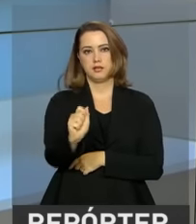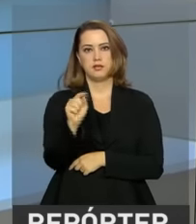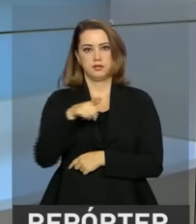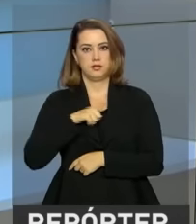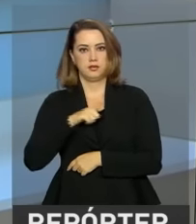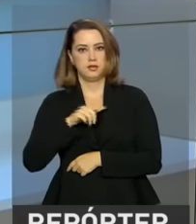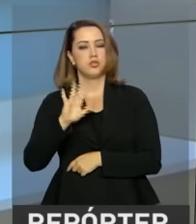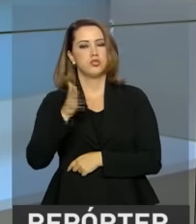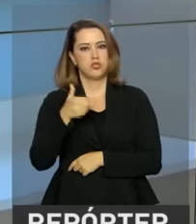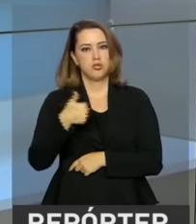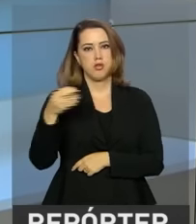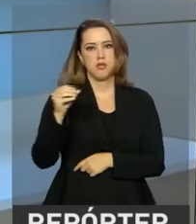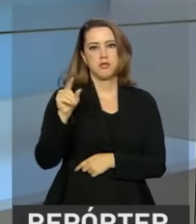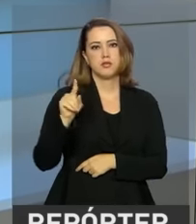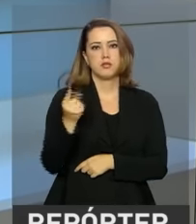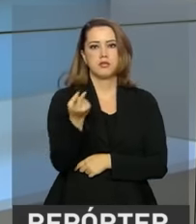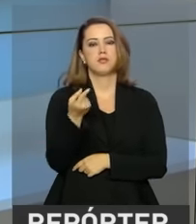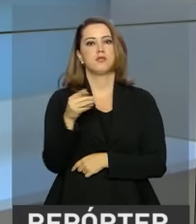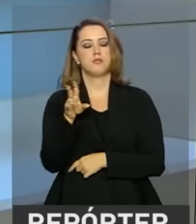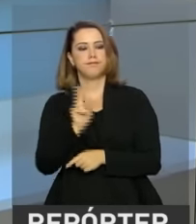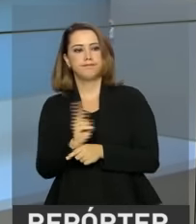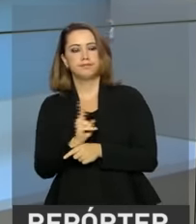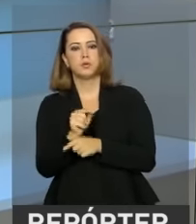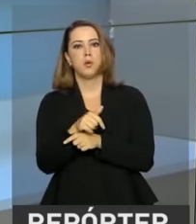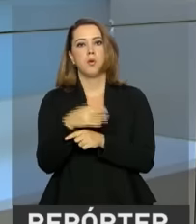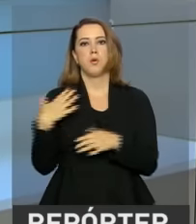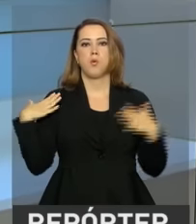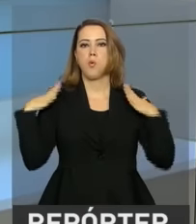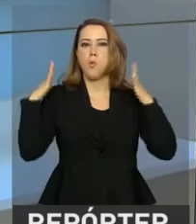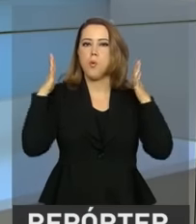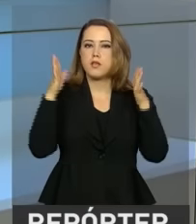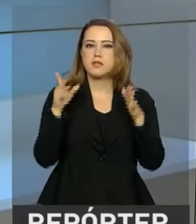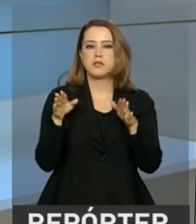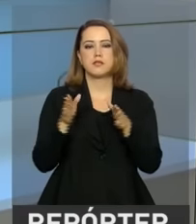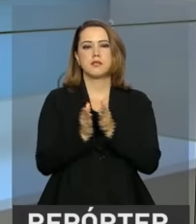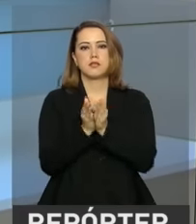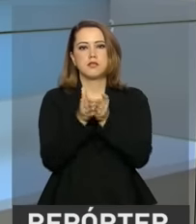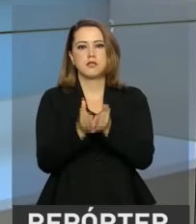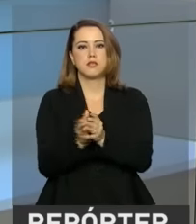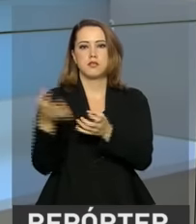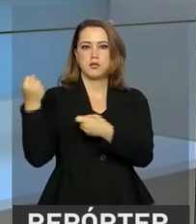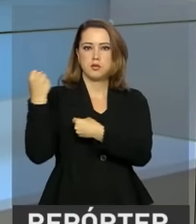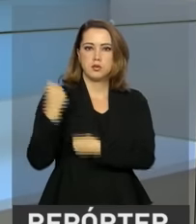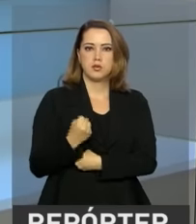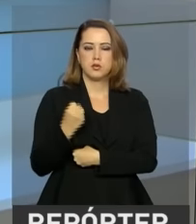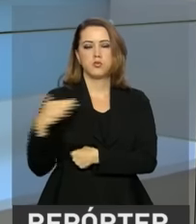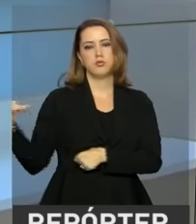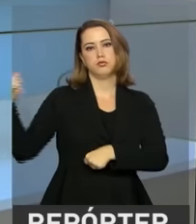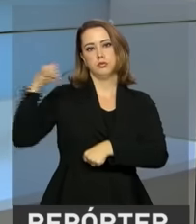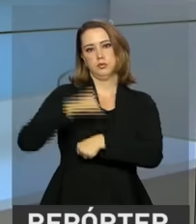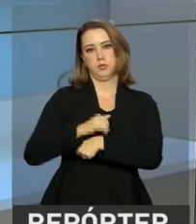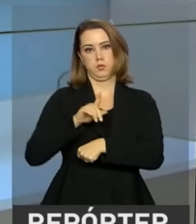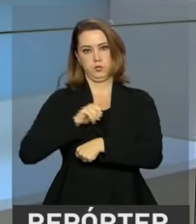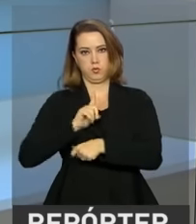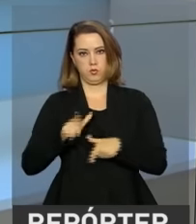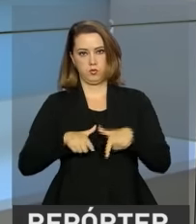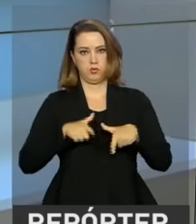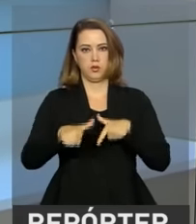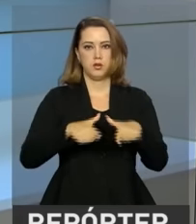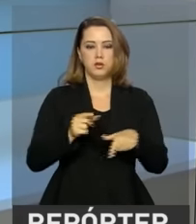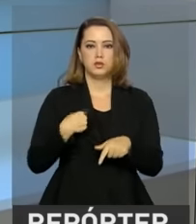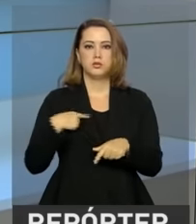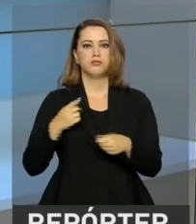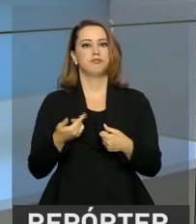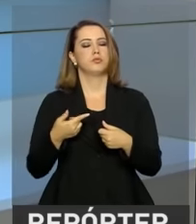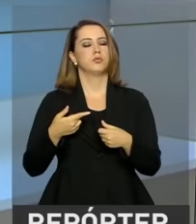inspeções 11000 militares do exército Marinha e força aérea participam dessa operação que tem como uma das metas combater